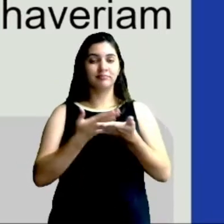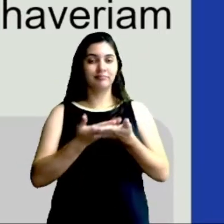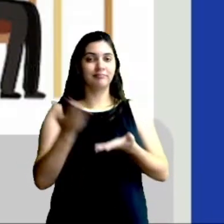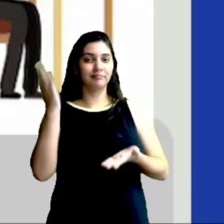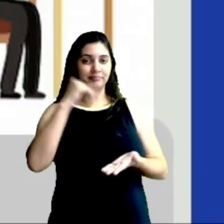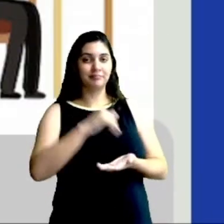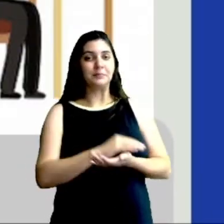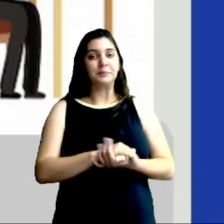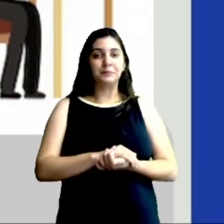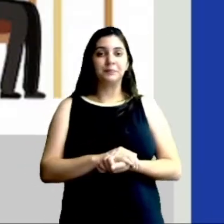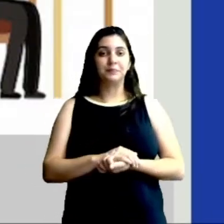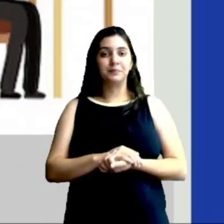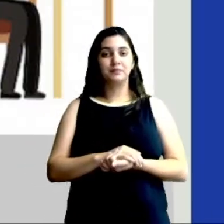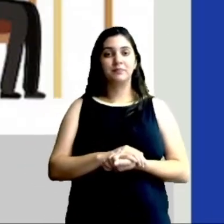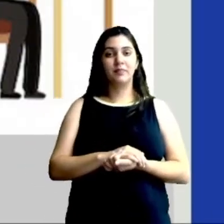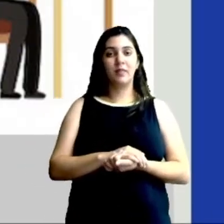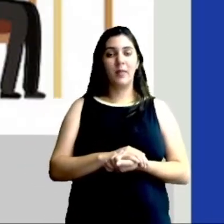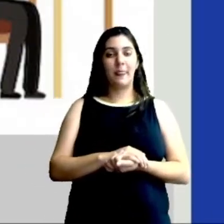comigo